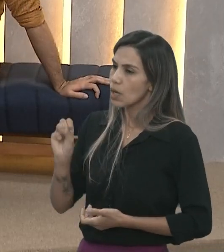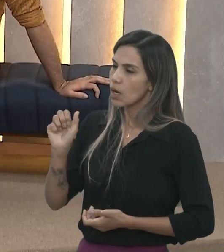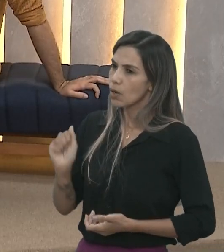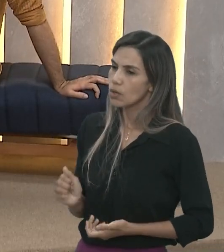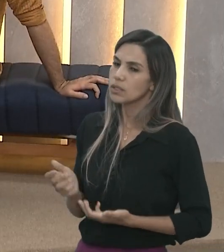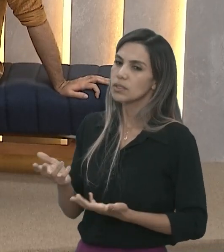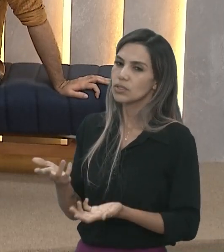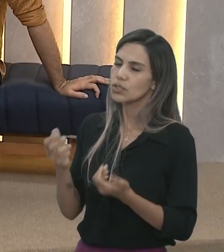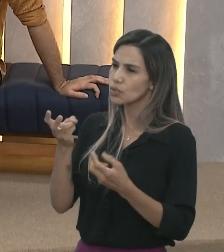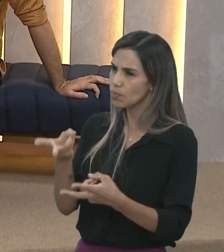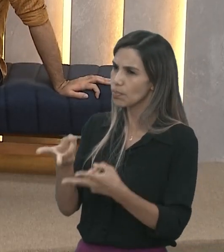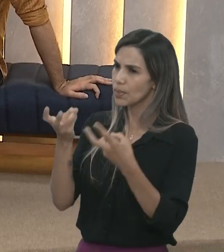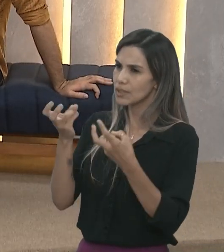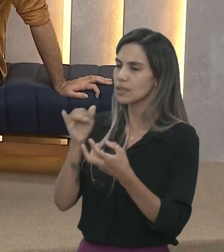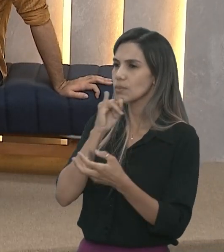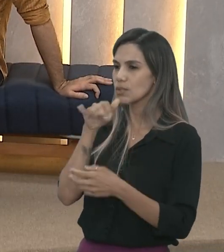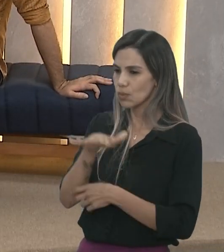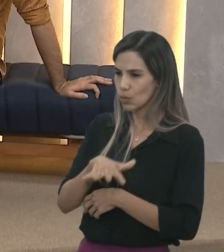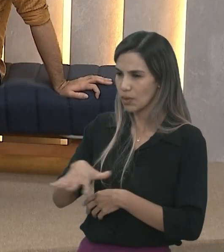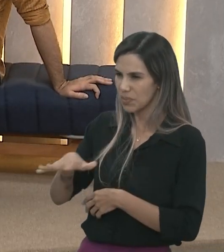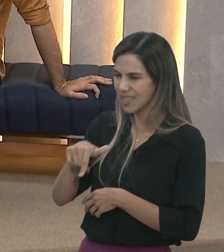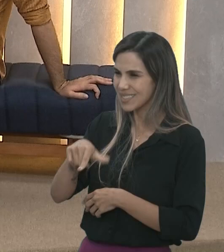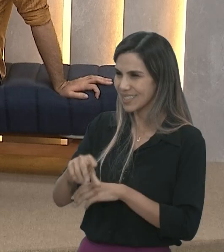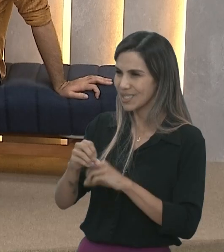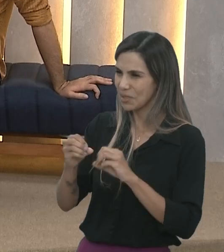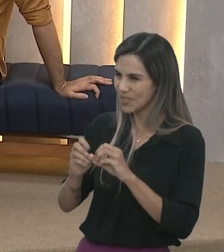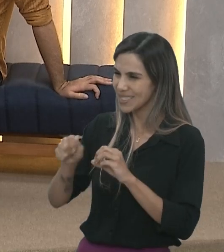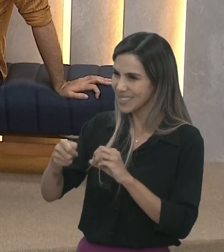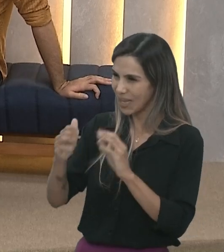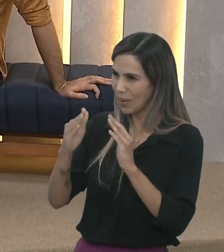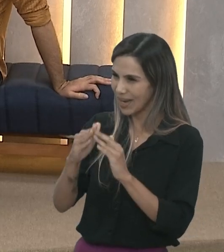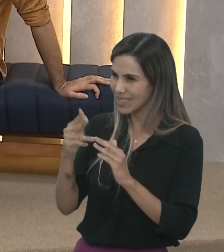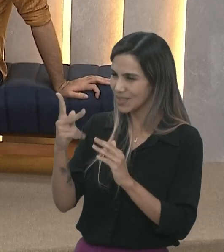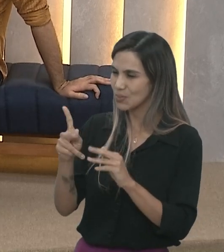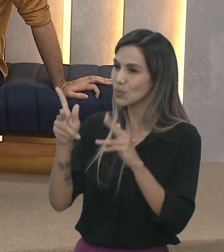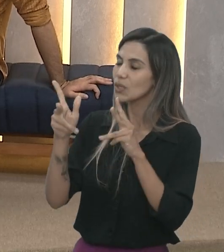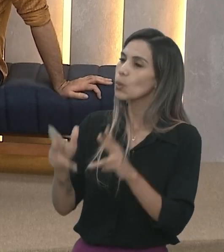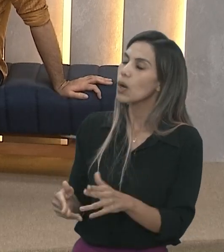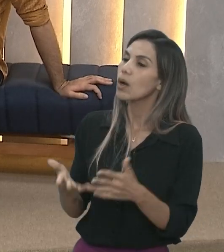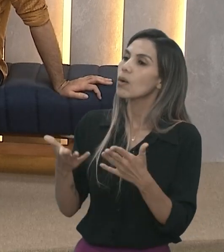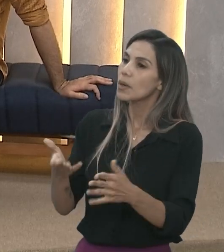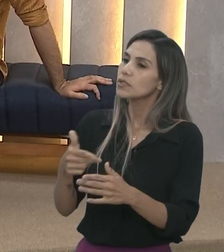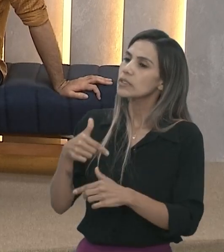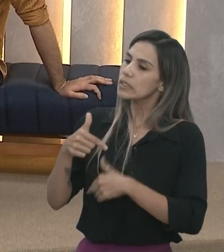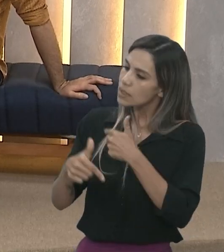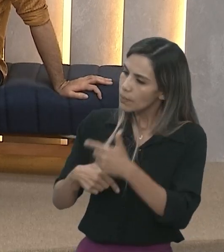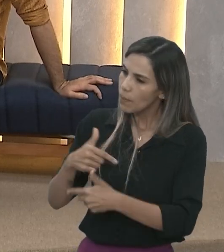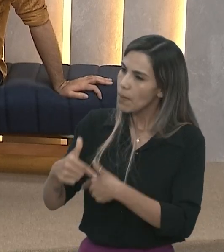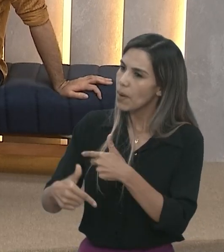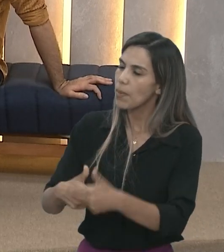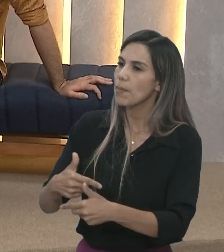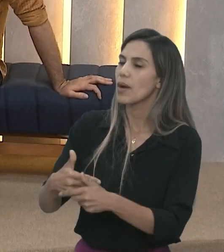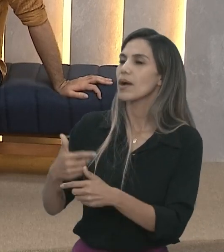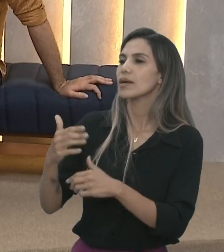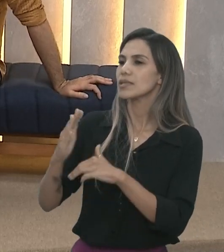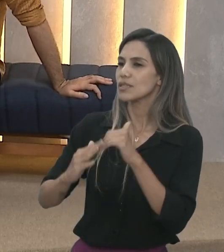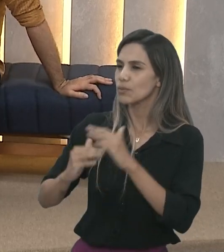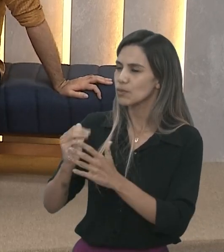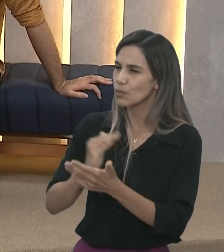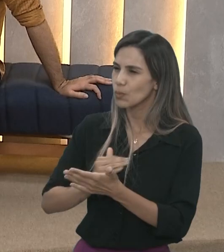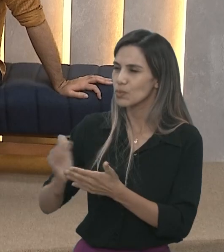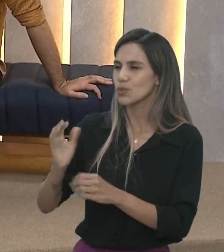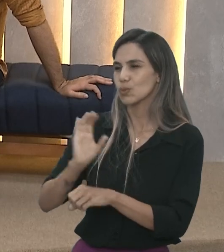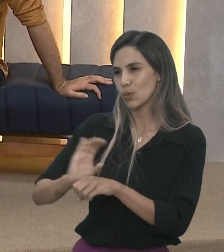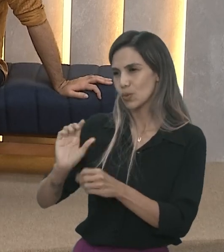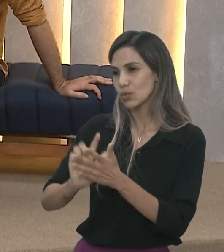quando a senhora fala que tem um ambiente como a casa da senhora e, de fato, construindo a profissão que veio desde o curso de jornalismo